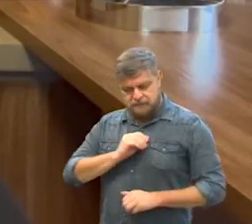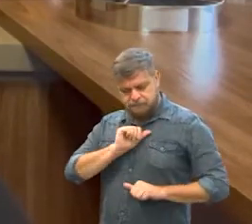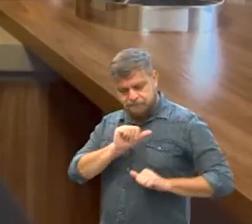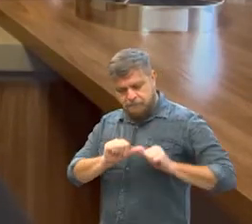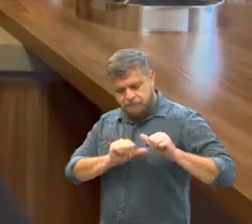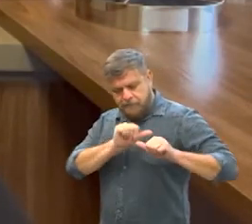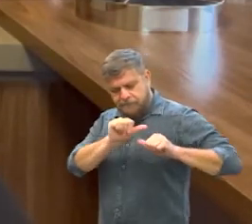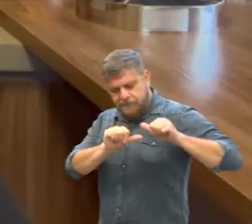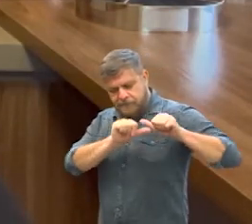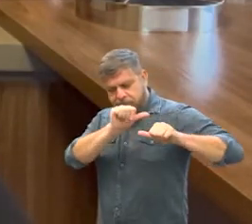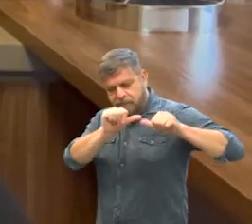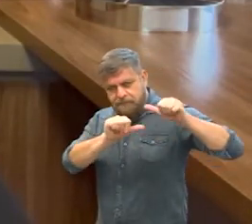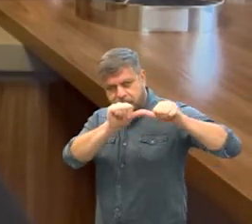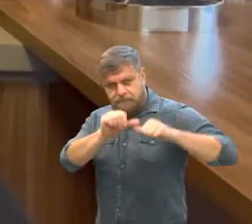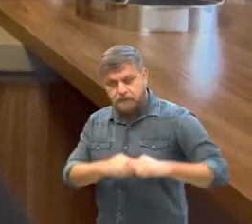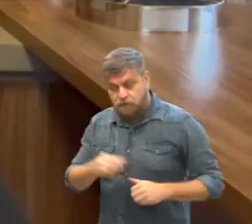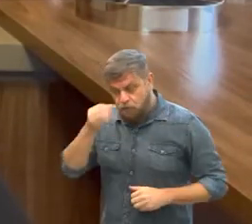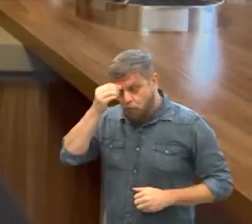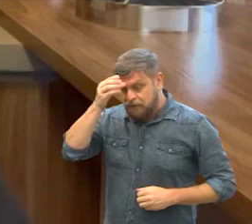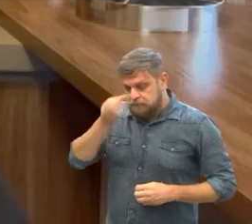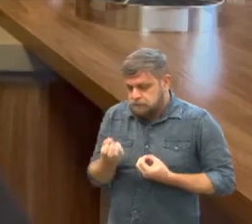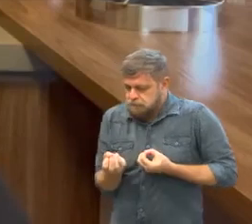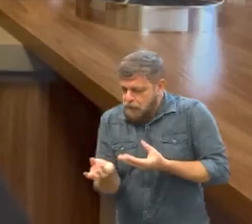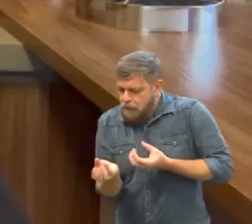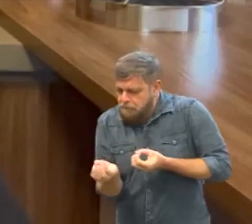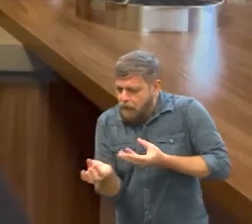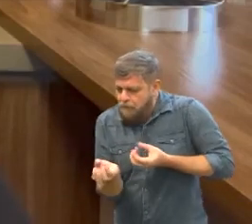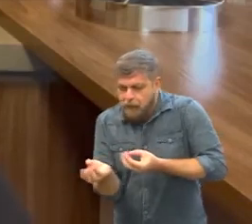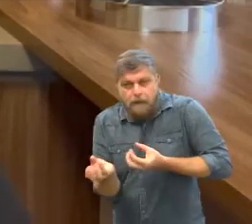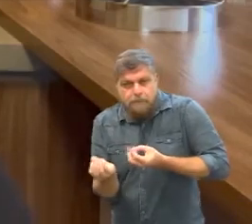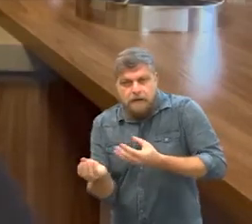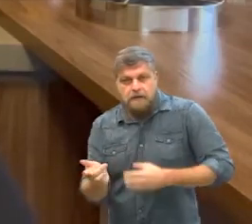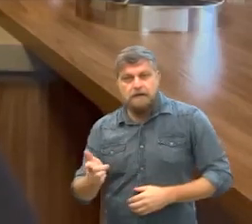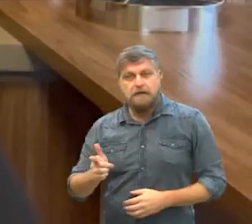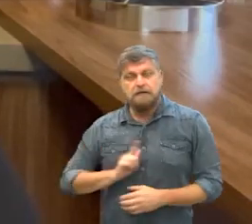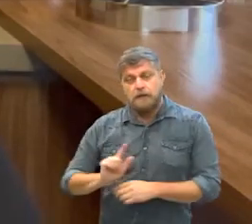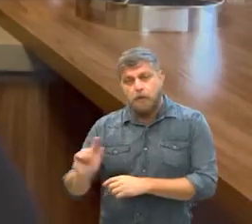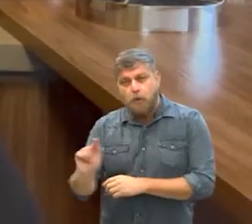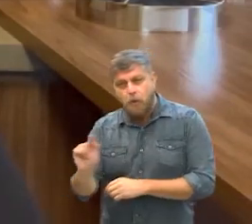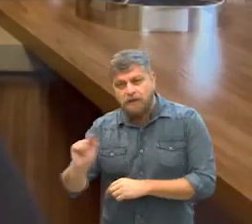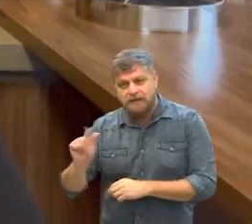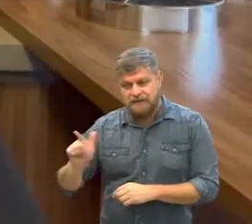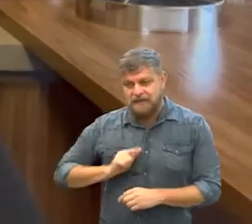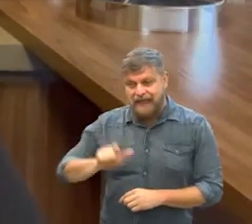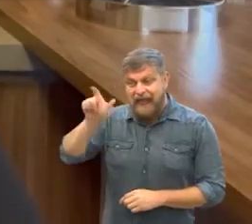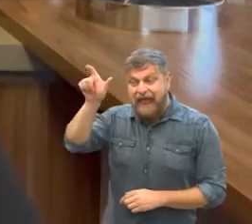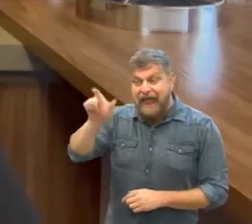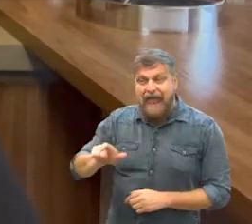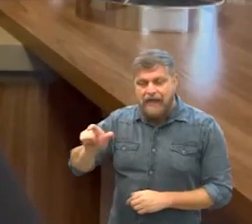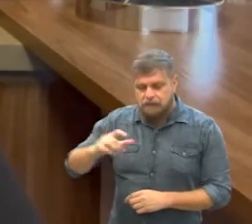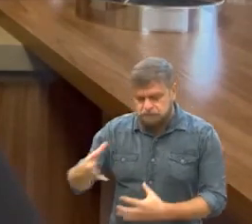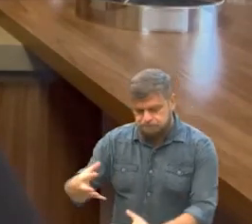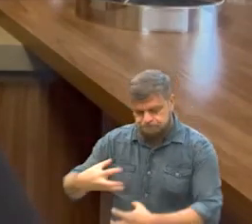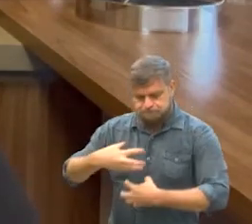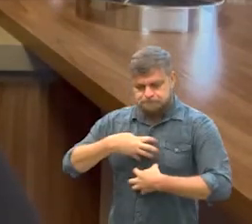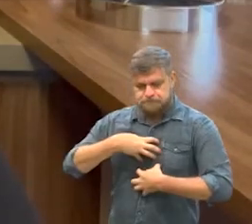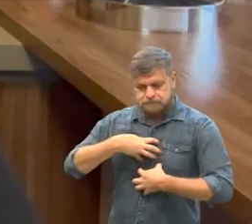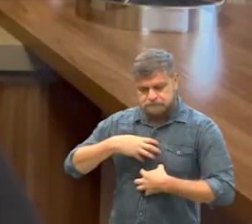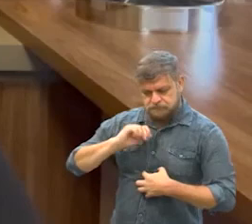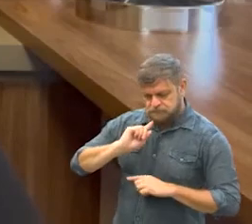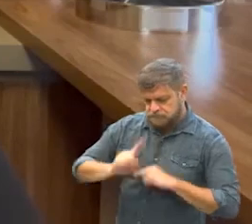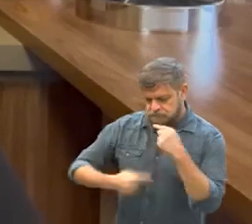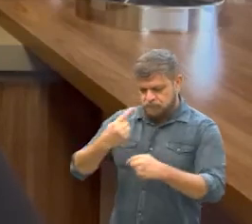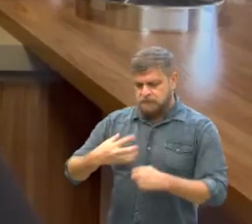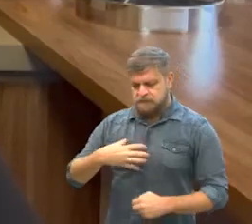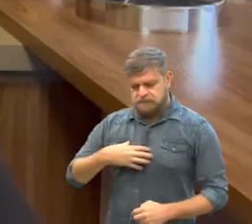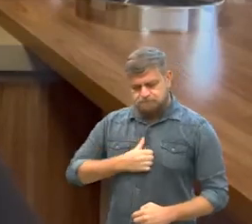dessa moça, dessa mulher, com o conhecimento, isso vai tendo uma mutação dentro dela que faz